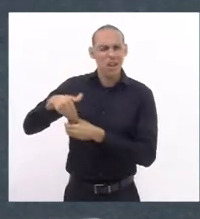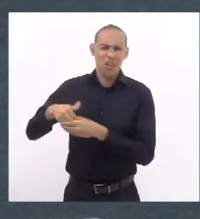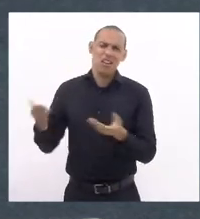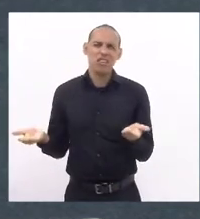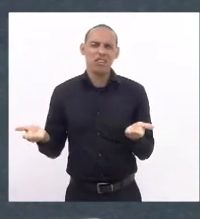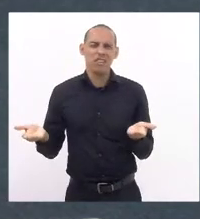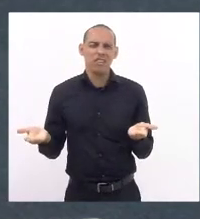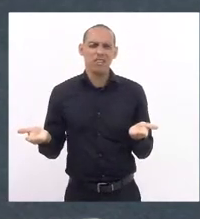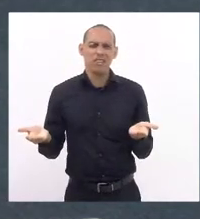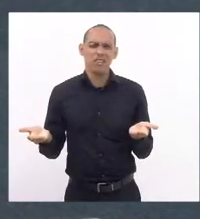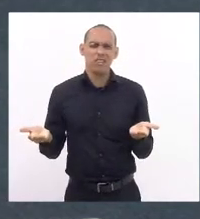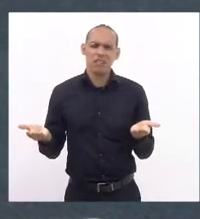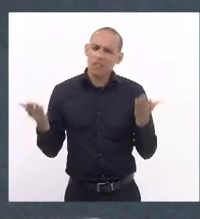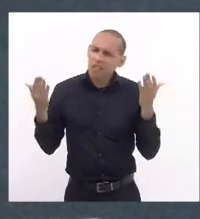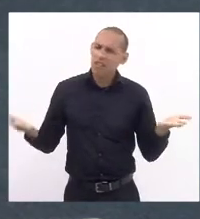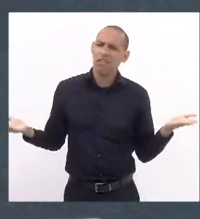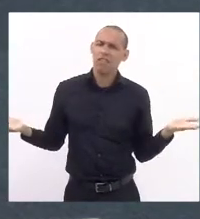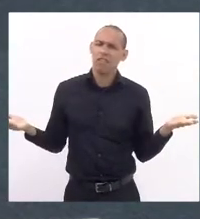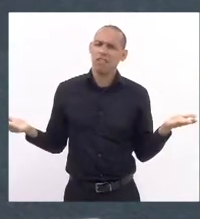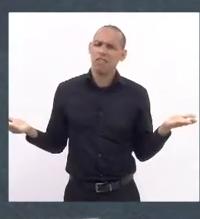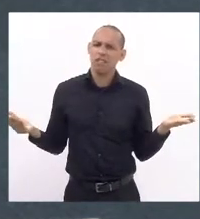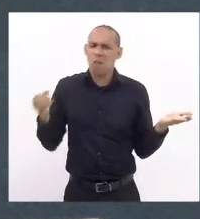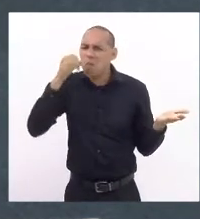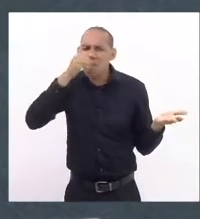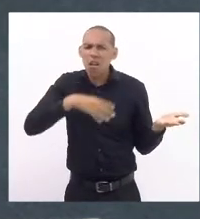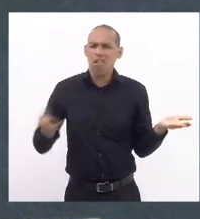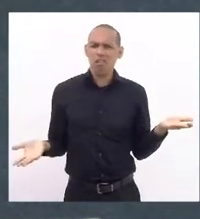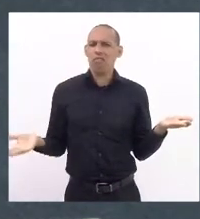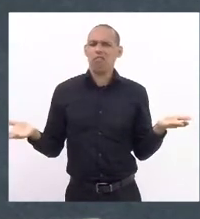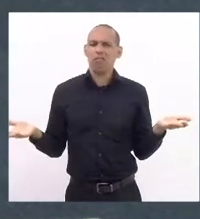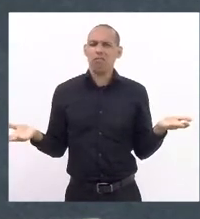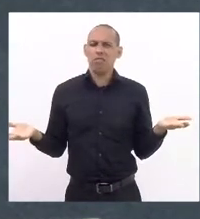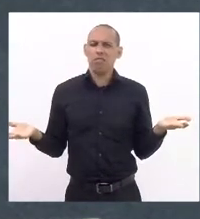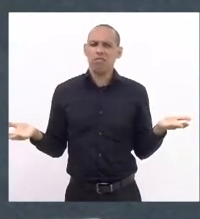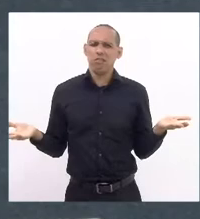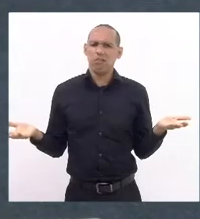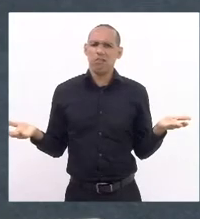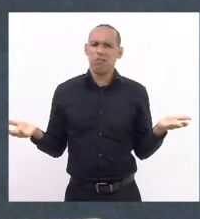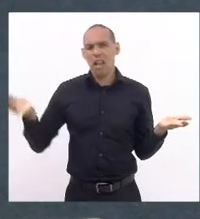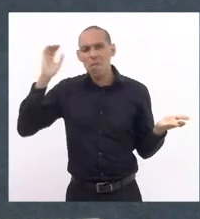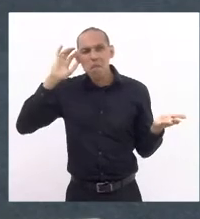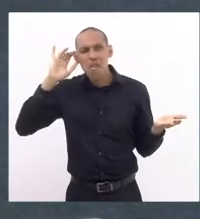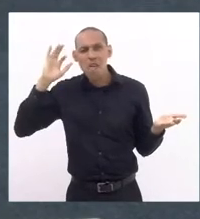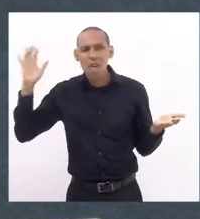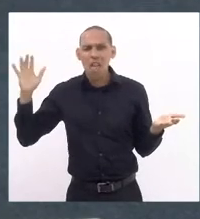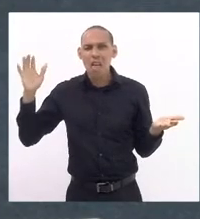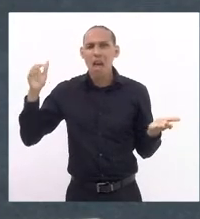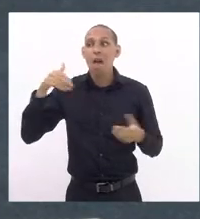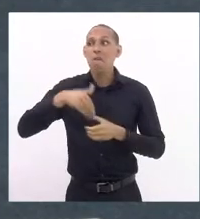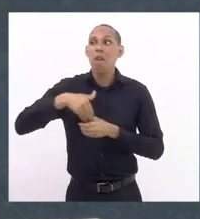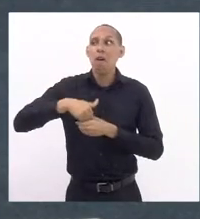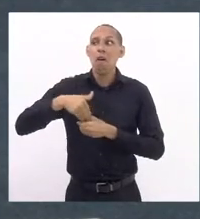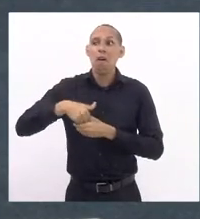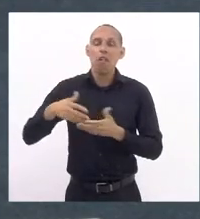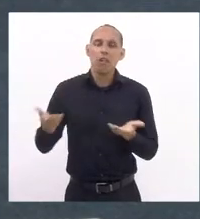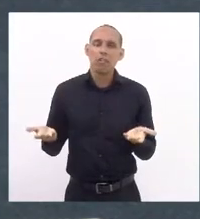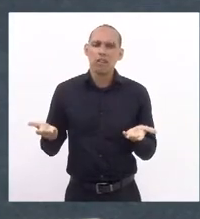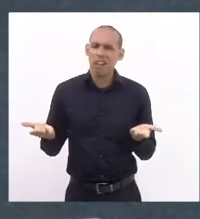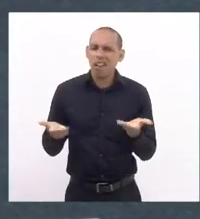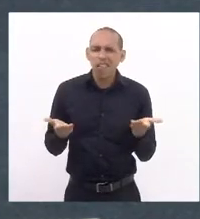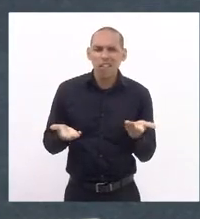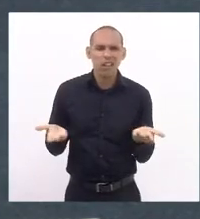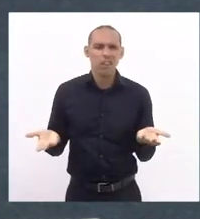Deus, é ridículo pensar na questão eleitoral